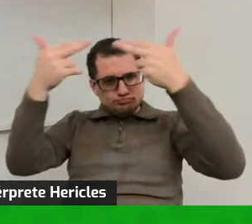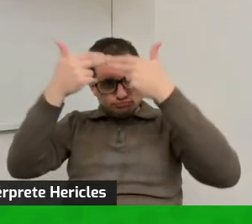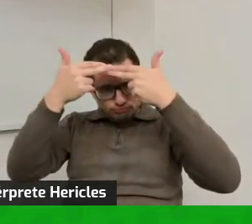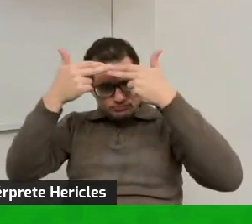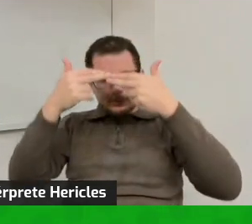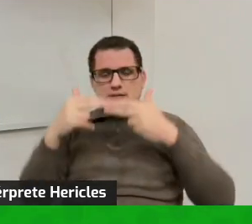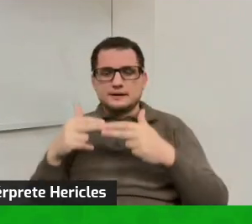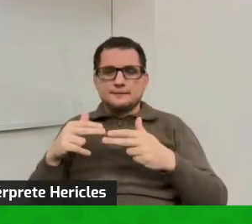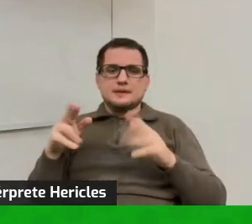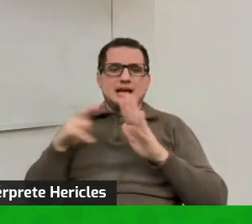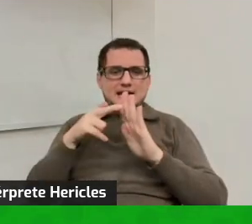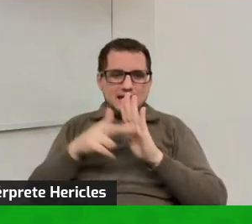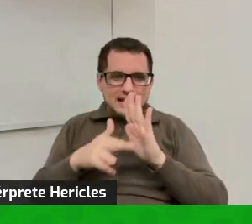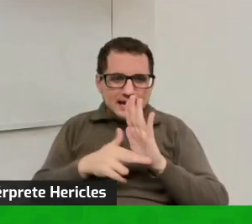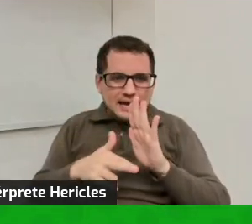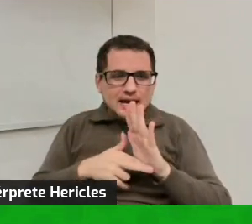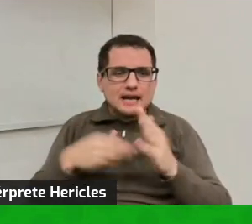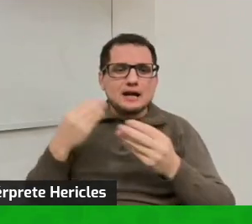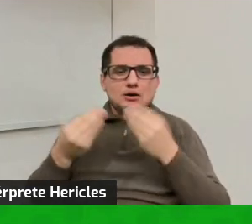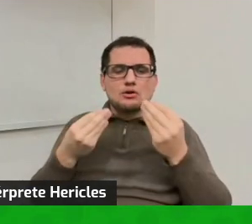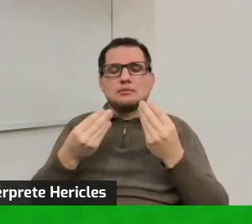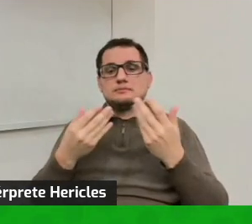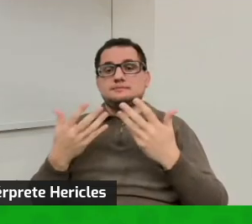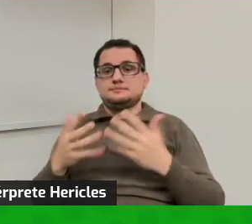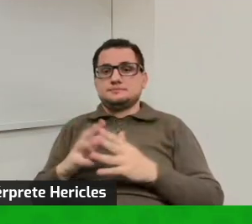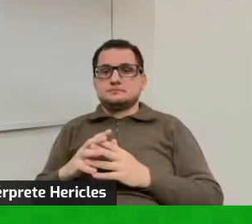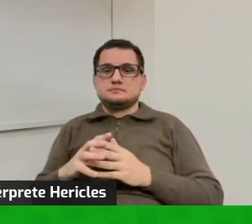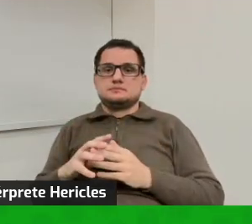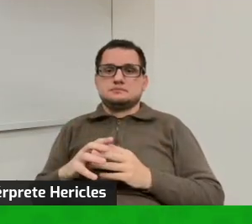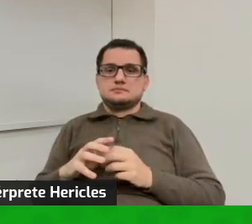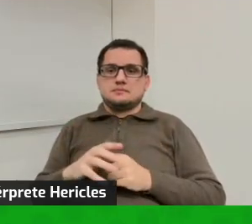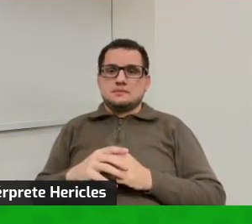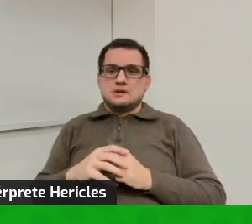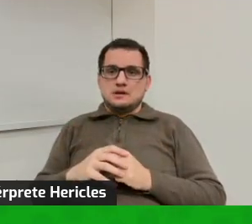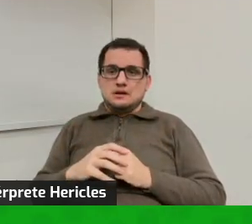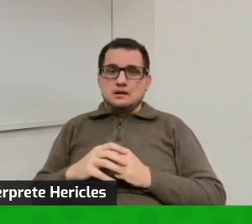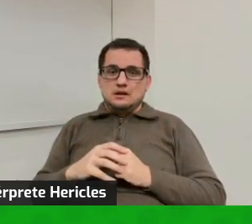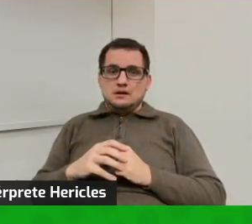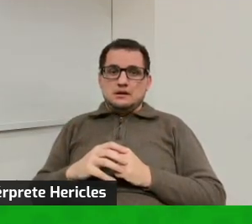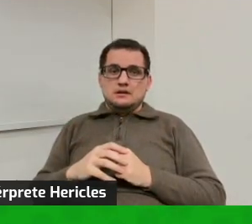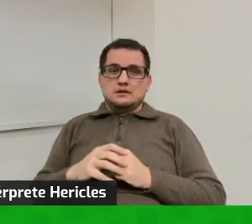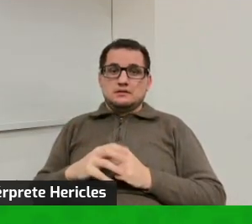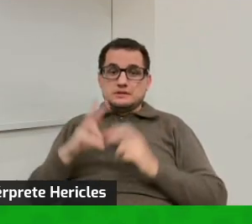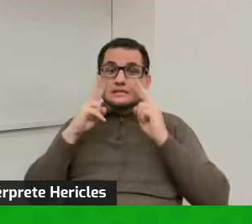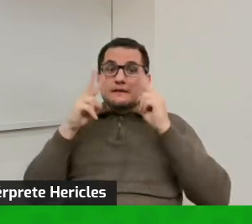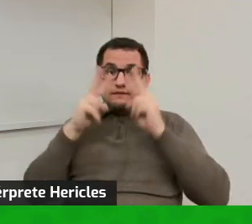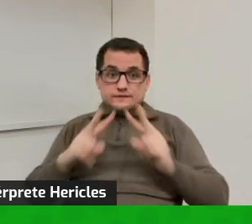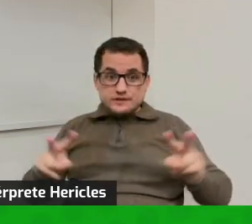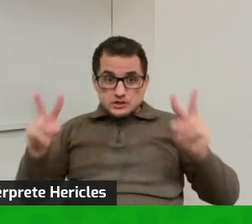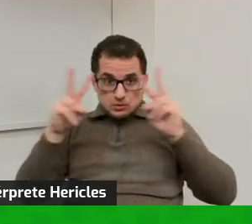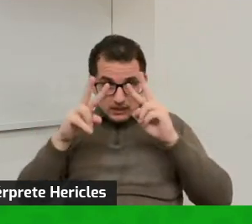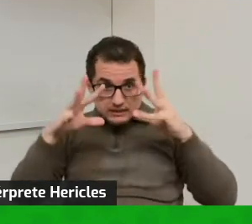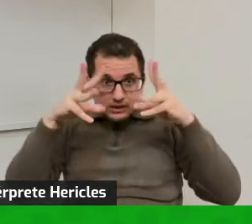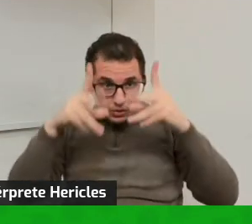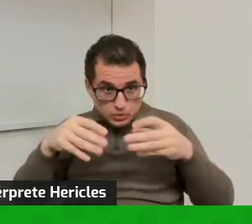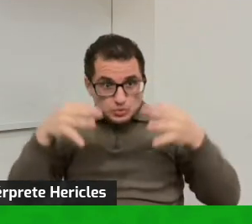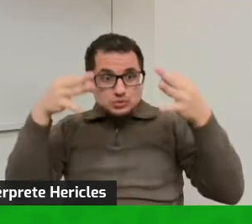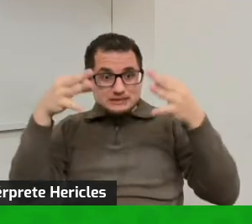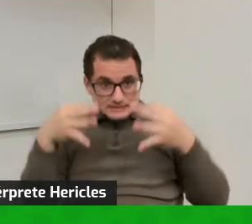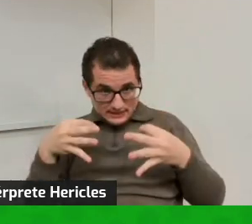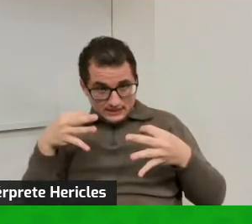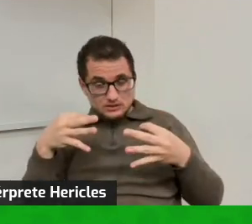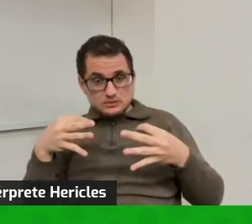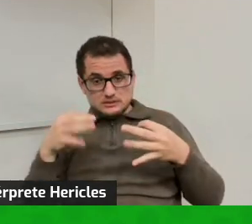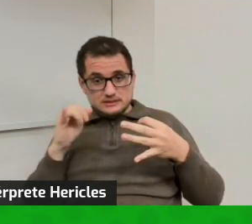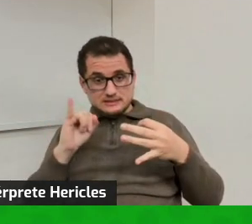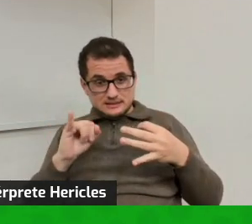coincidir campos, trocar um campo com outro. E por último, você visualiza, então olha como que vai ficar a